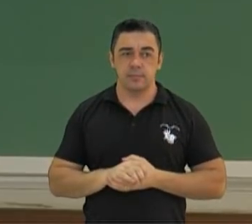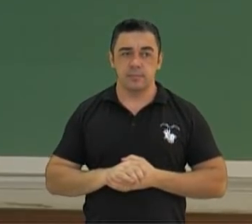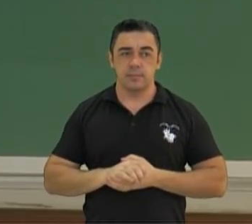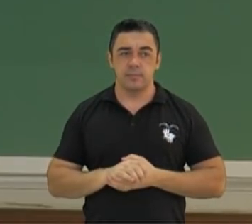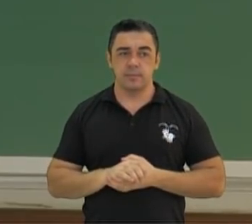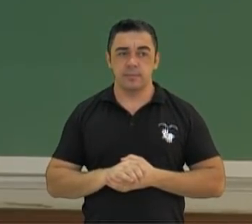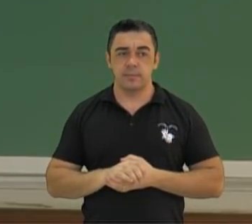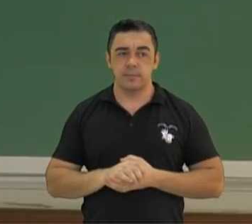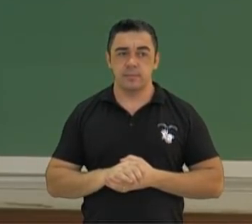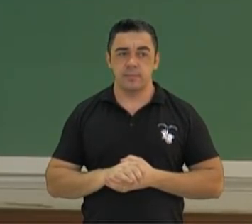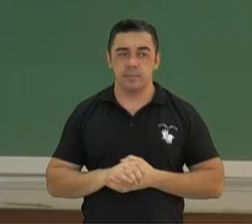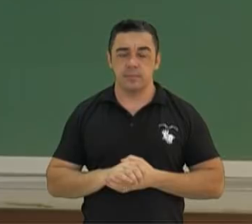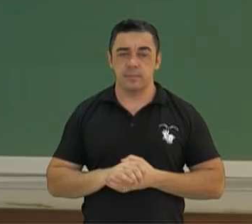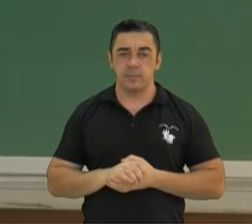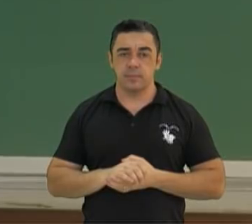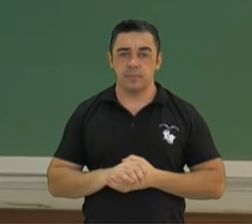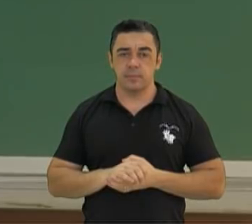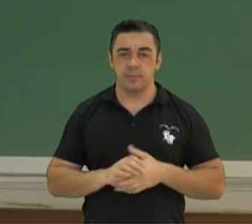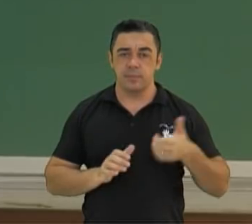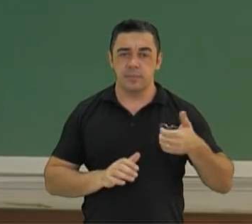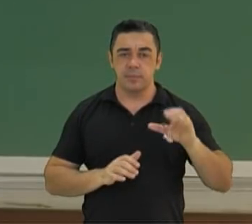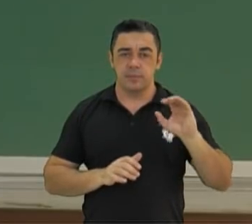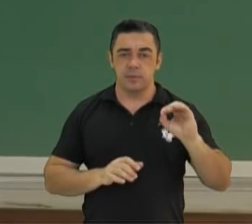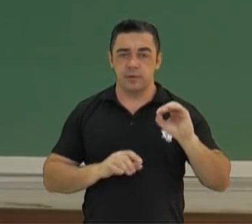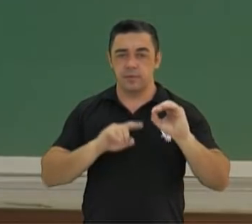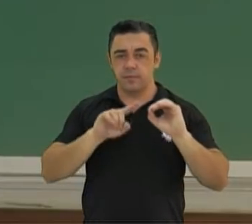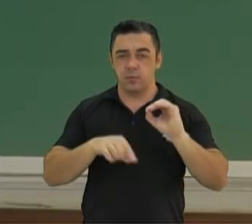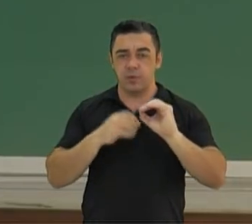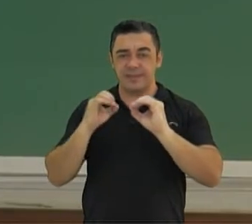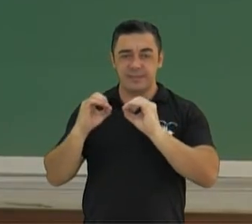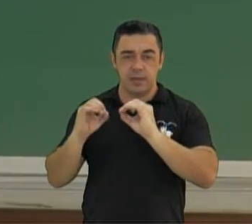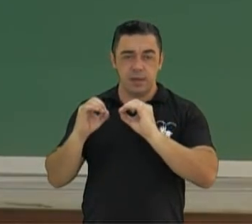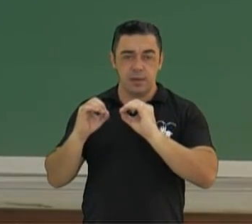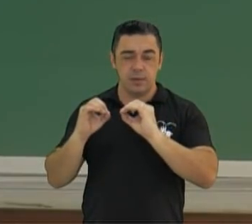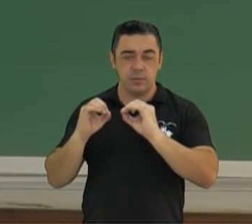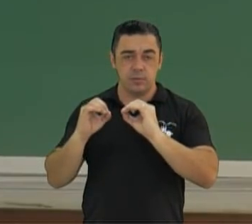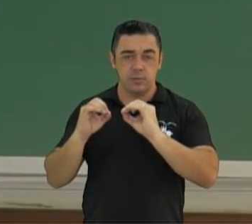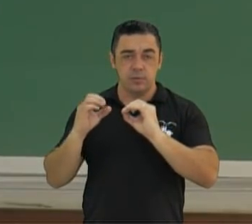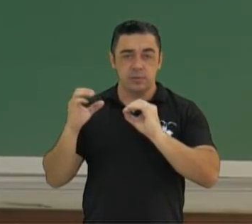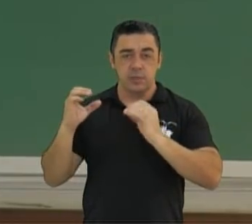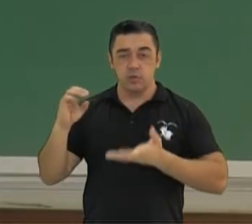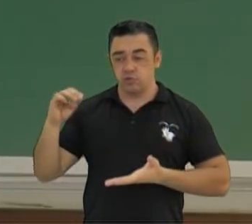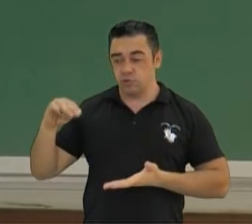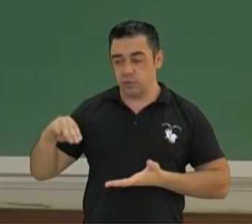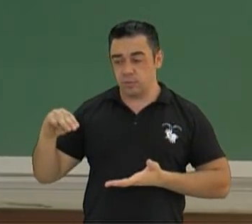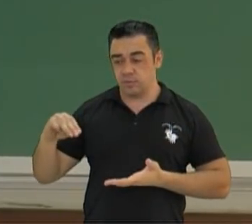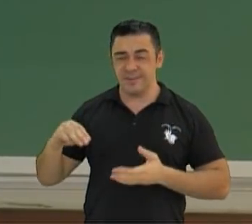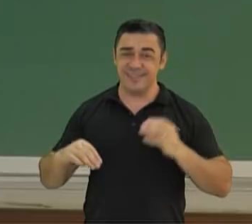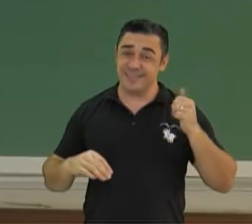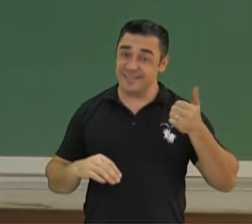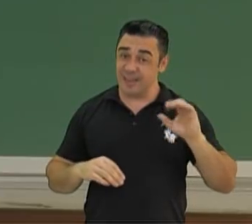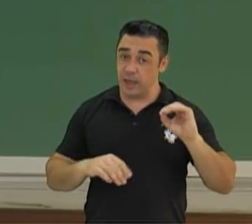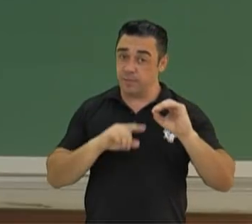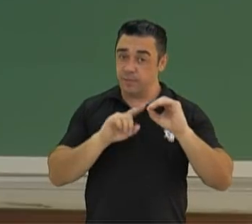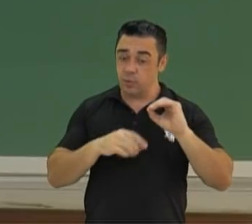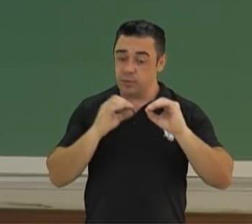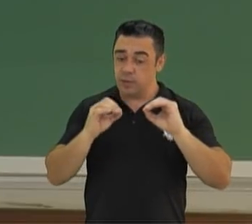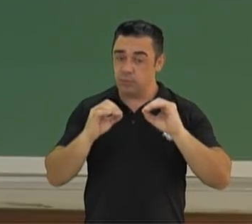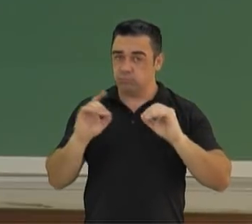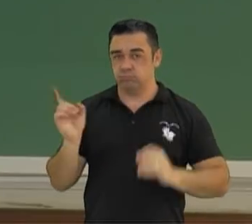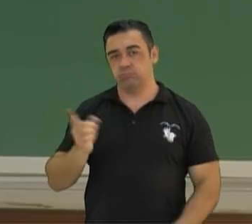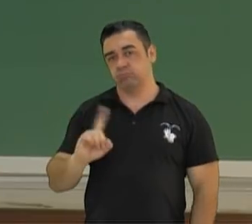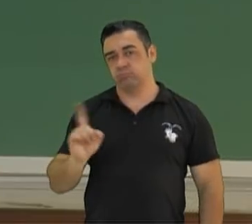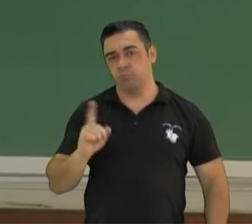estar aqui, ó. Vai ficar 10,0 centímetros. Eu falo 10,0?